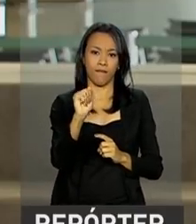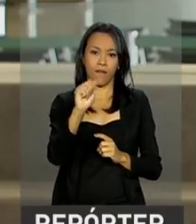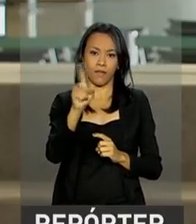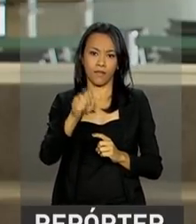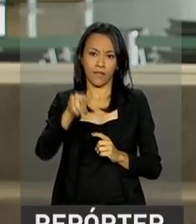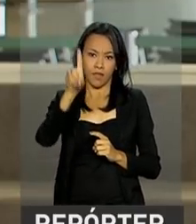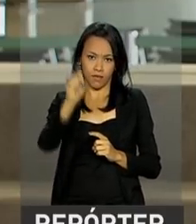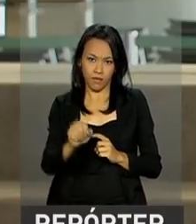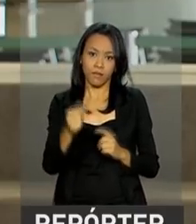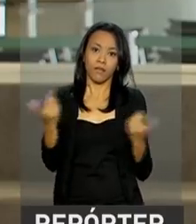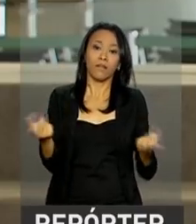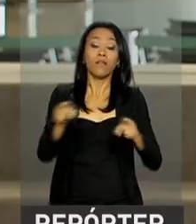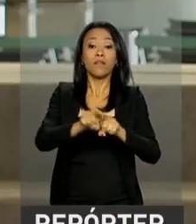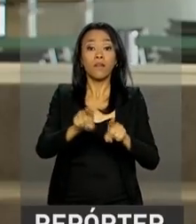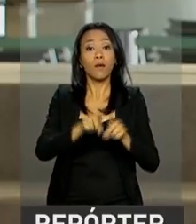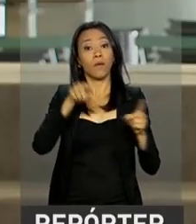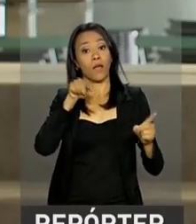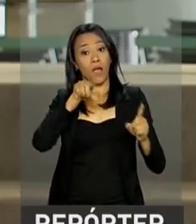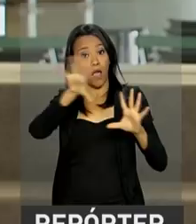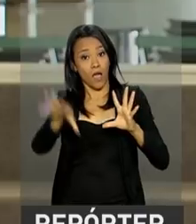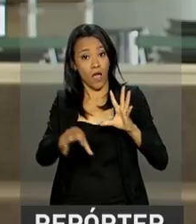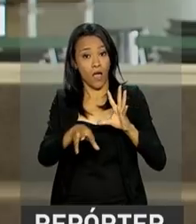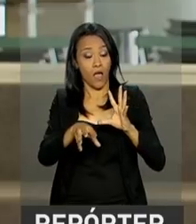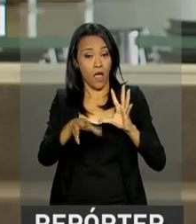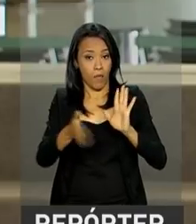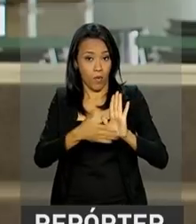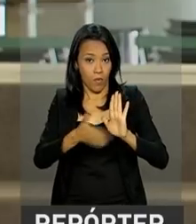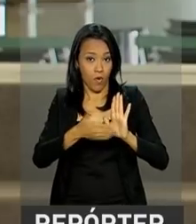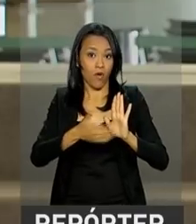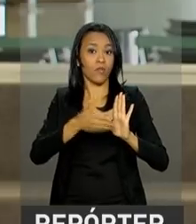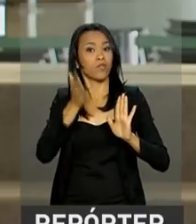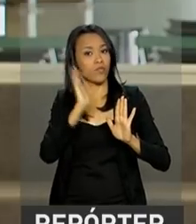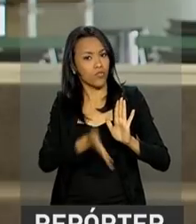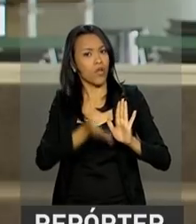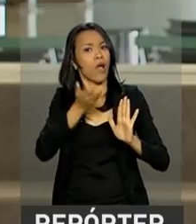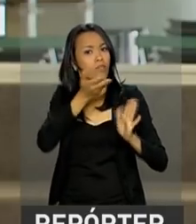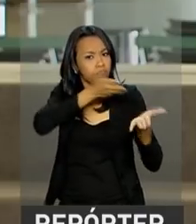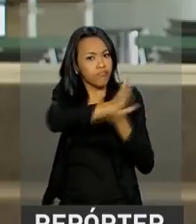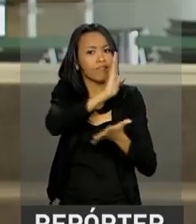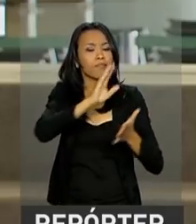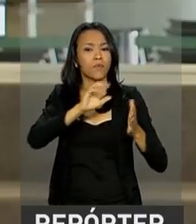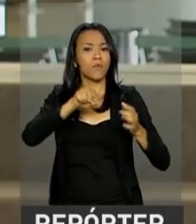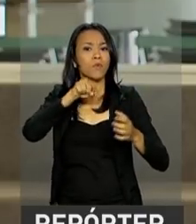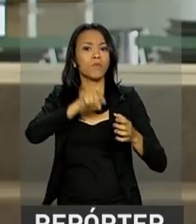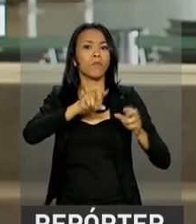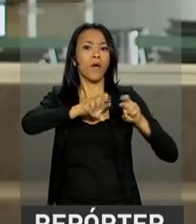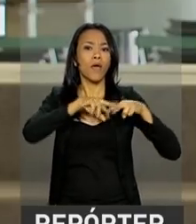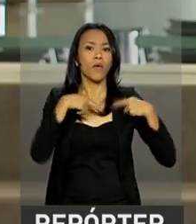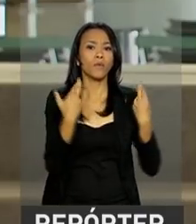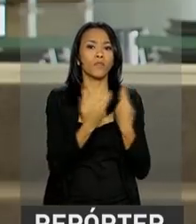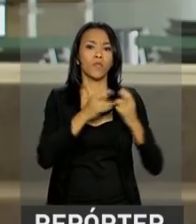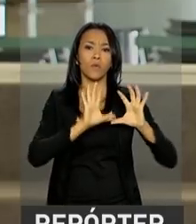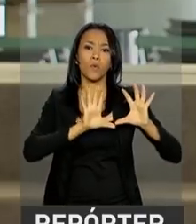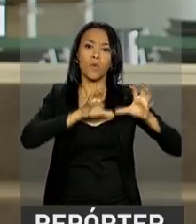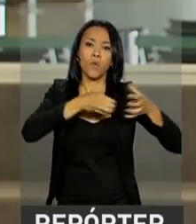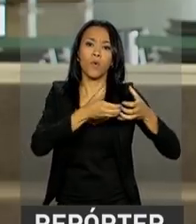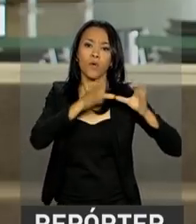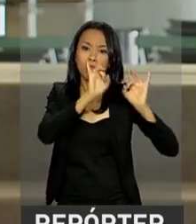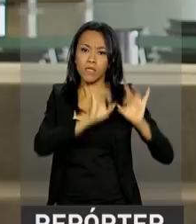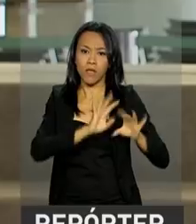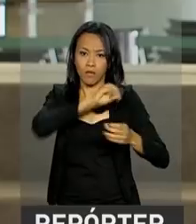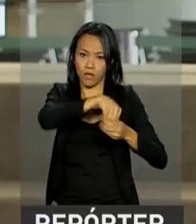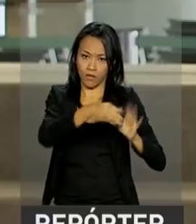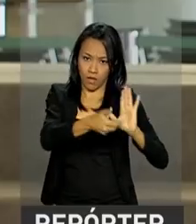emenda à constituição da reforma da previdência já foi aprovada em uma comissão especial na câmara e agora aguarda